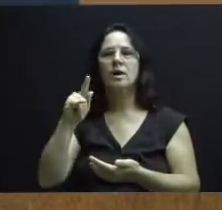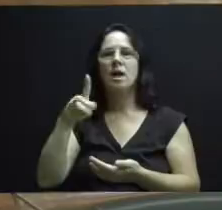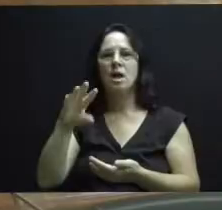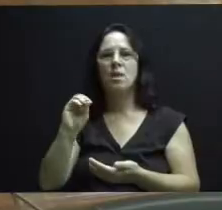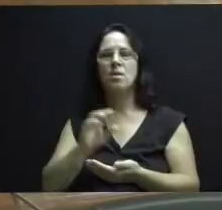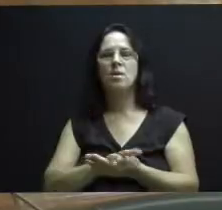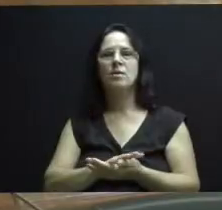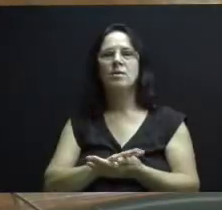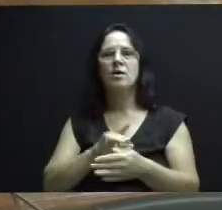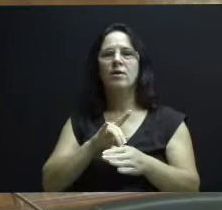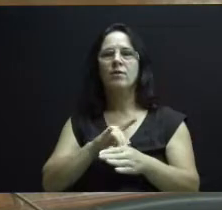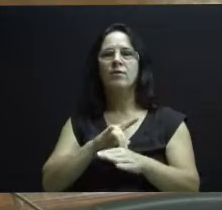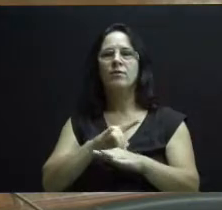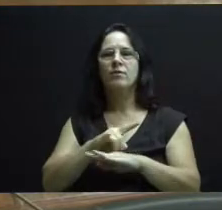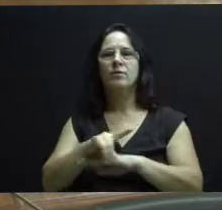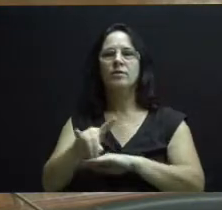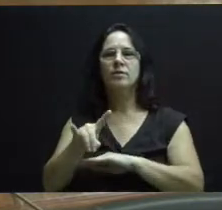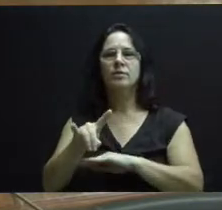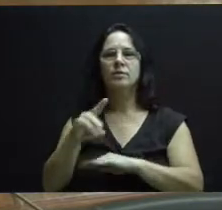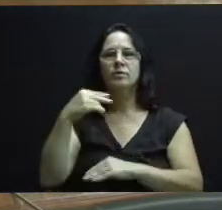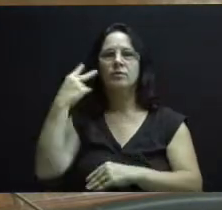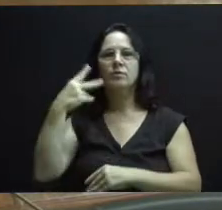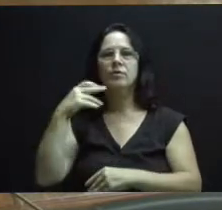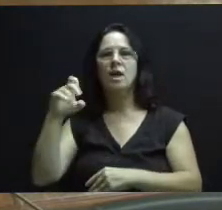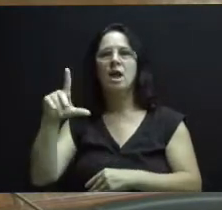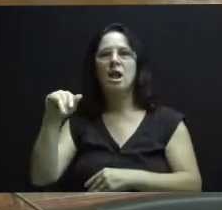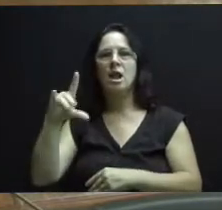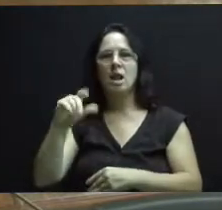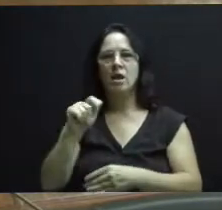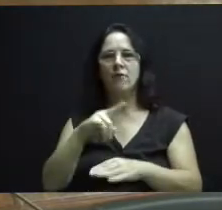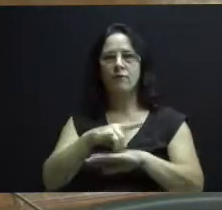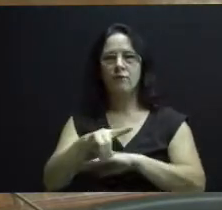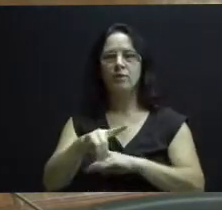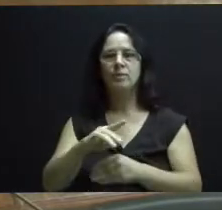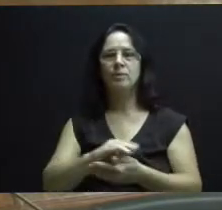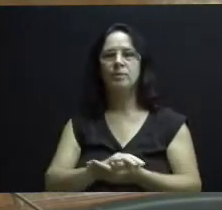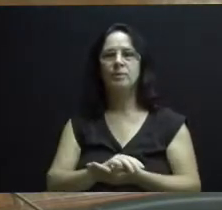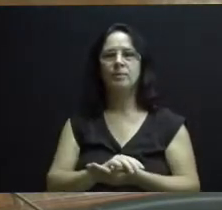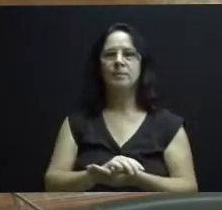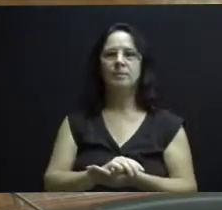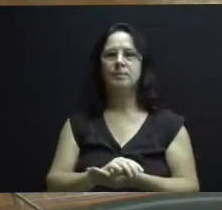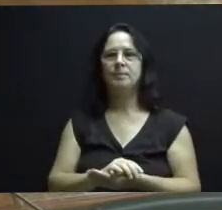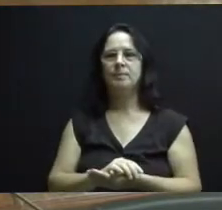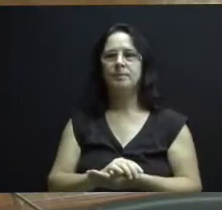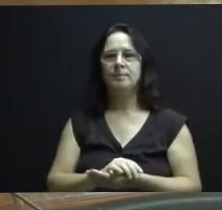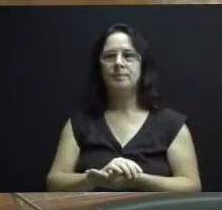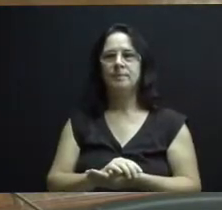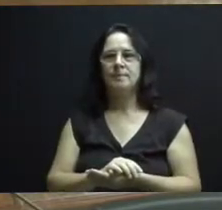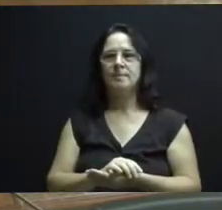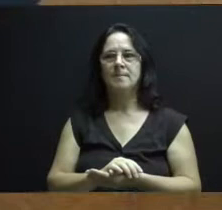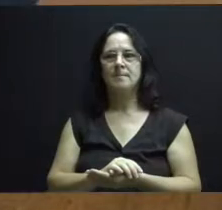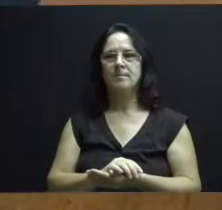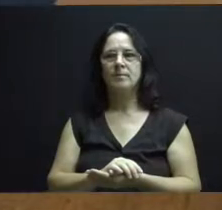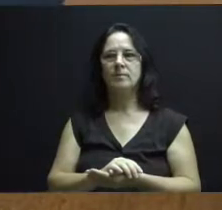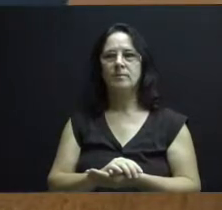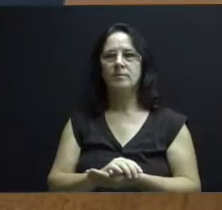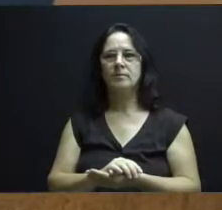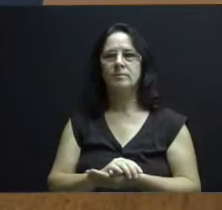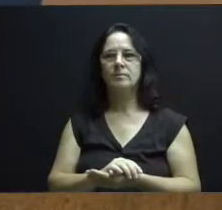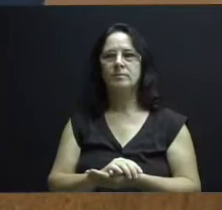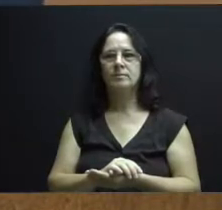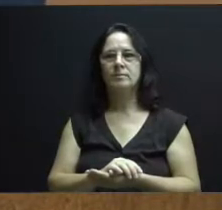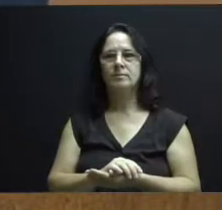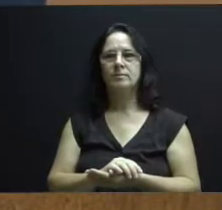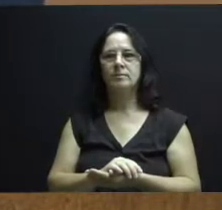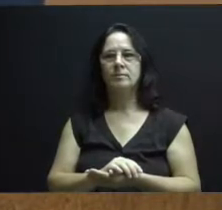hoje para justificar a ausência do vereador lá ausência justificada esta presidência